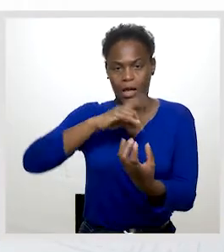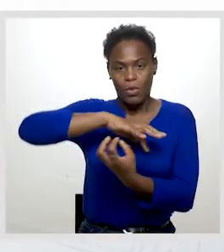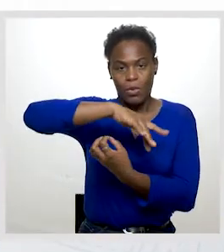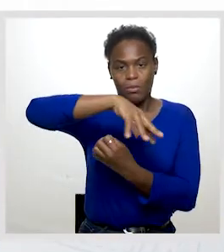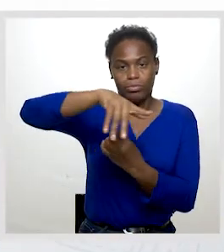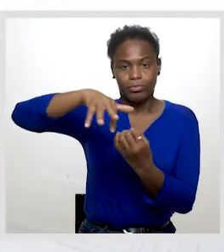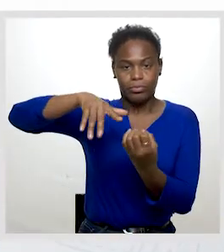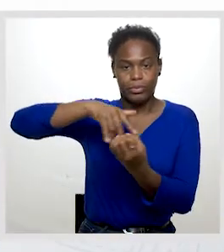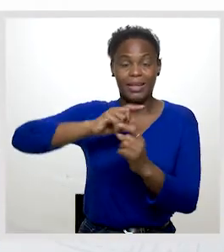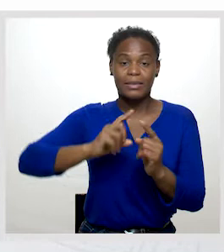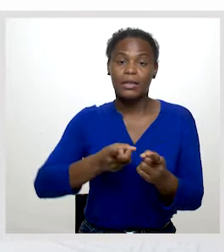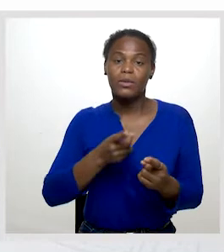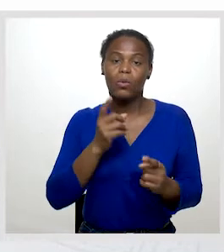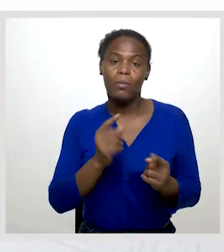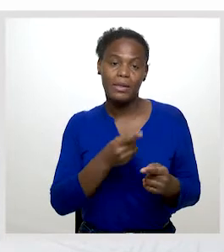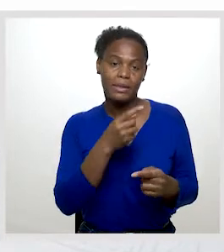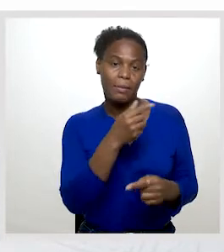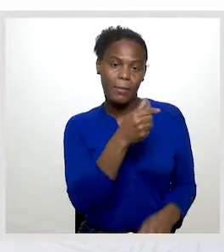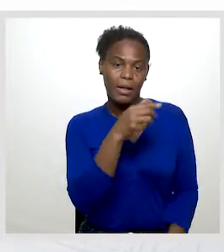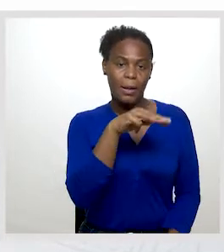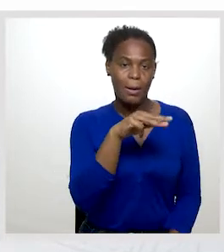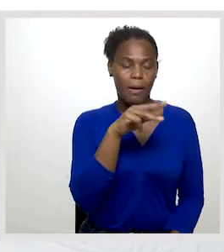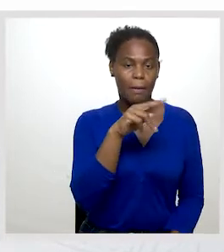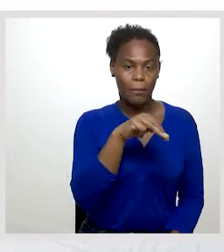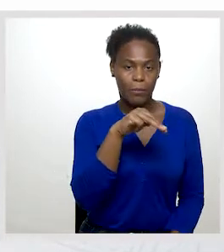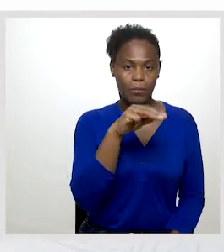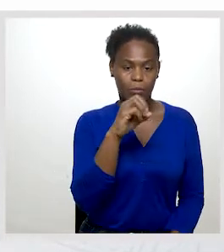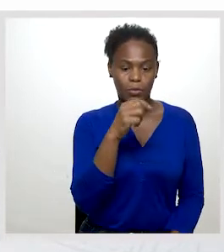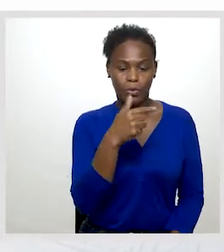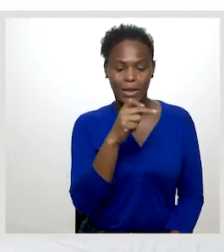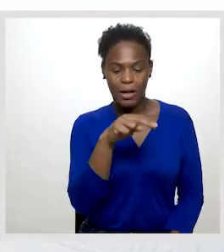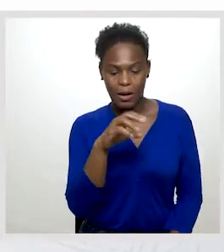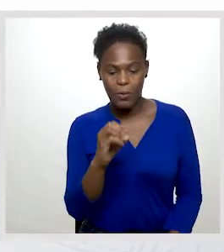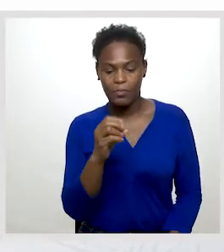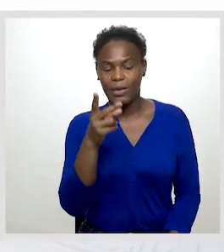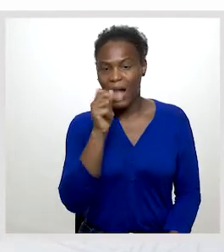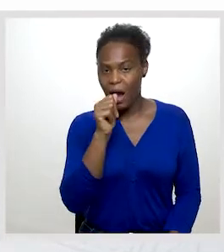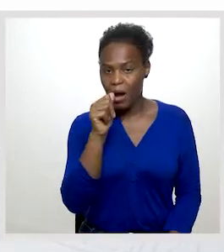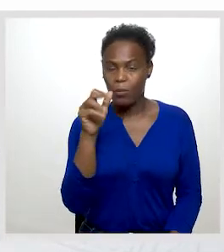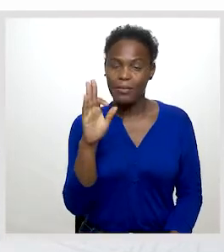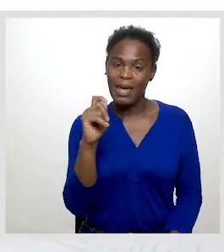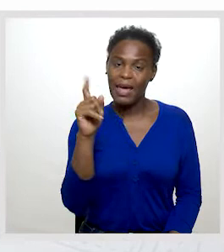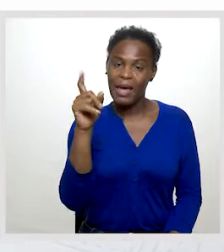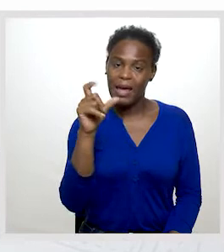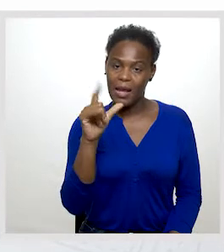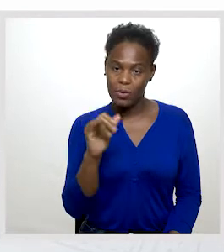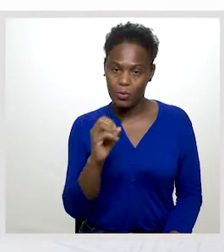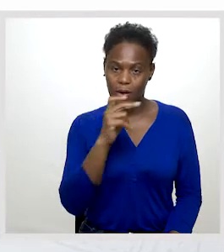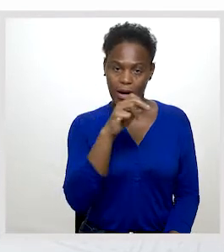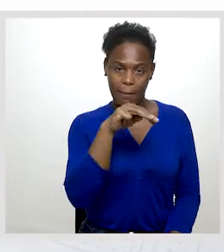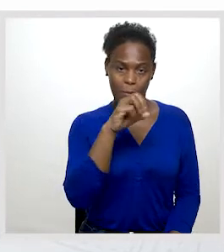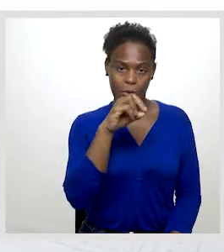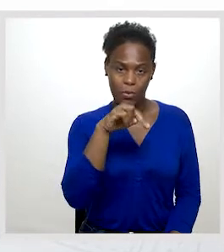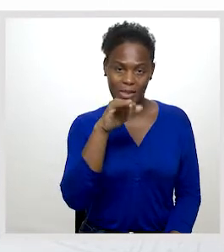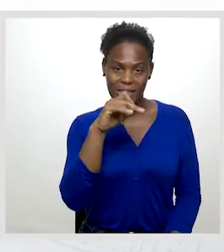primitiva passou a ser menos redutora, constituída por metano, vapor d'água, amoníaco, hélio, hidrogênio e dióxido de carbono.